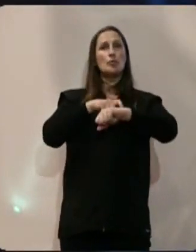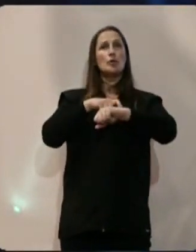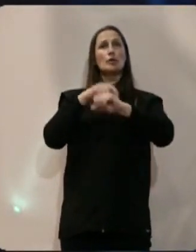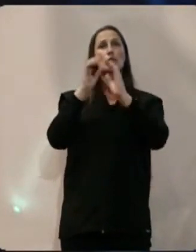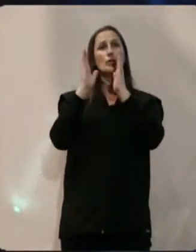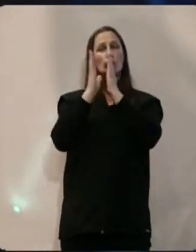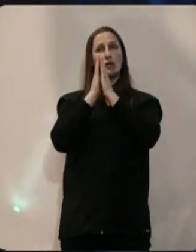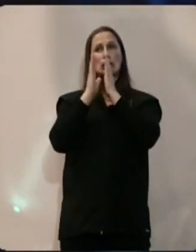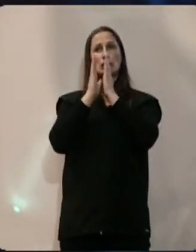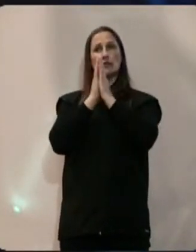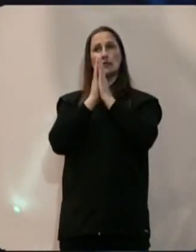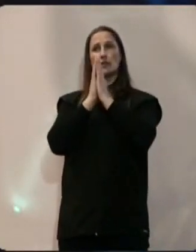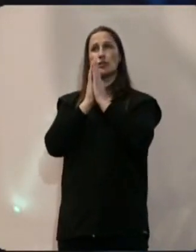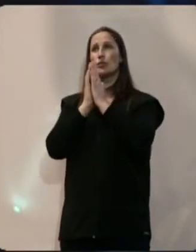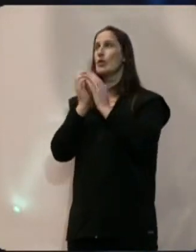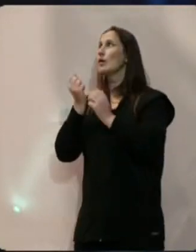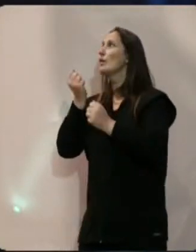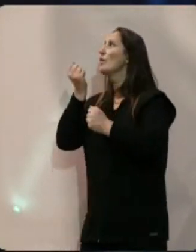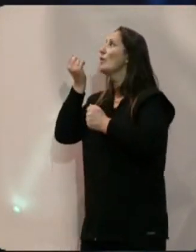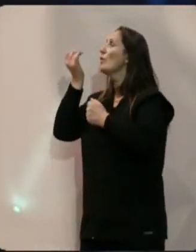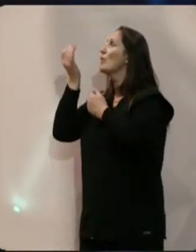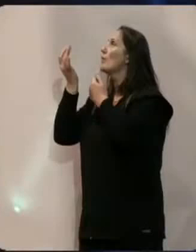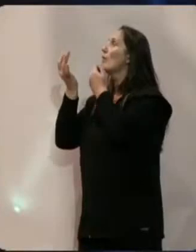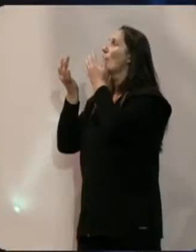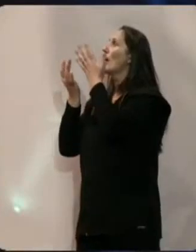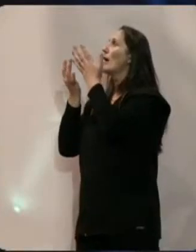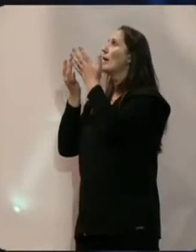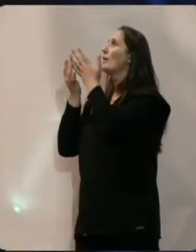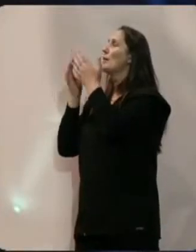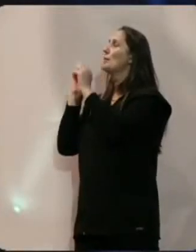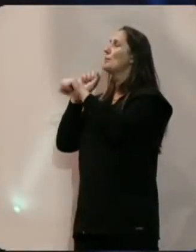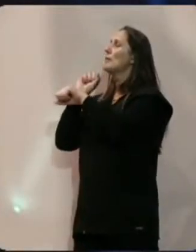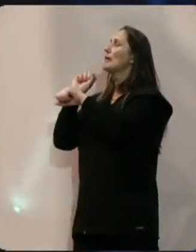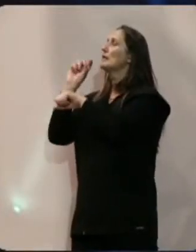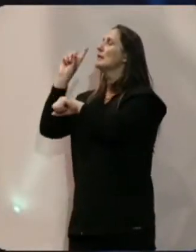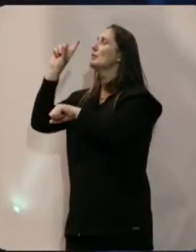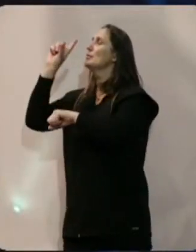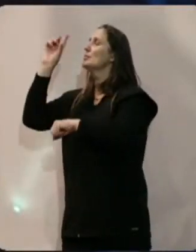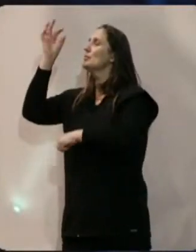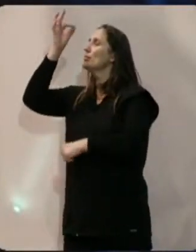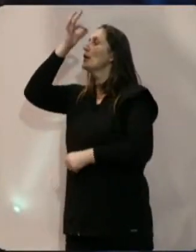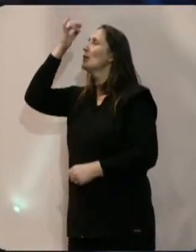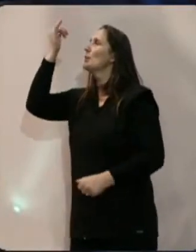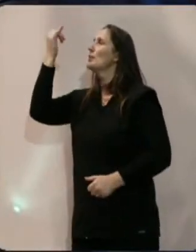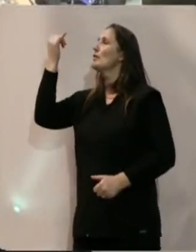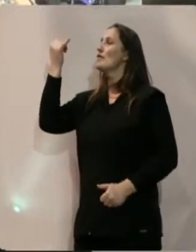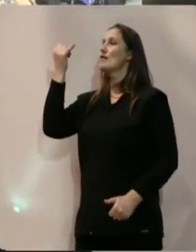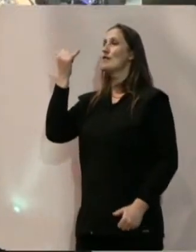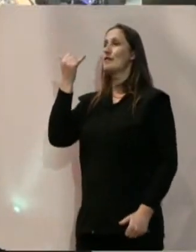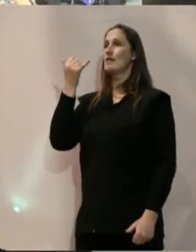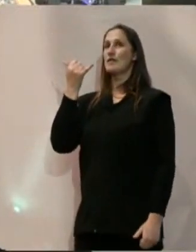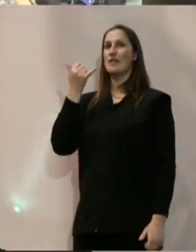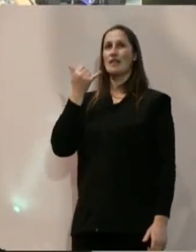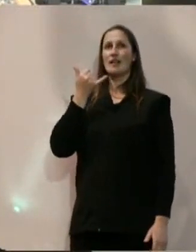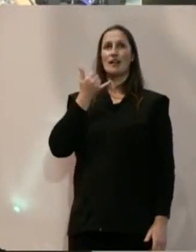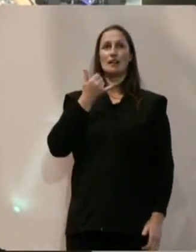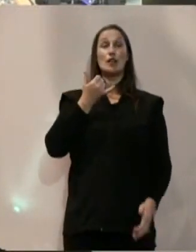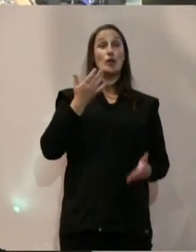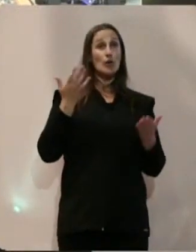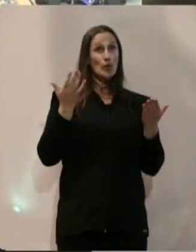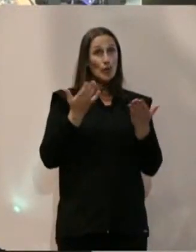fala, mas a gente ouve o que o Espírito tem para dizer para nós. Nessa noite eu queria orar com